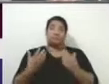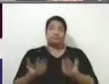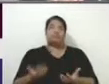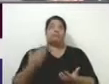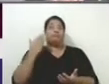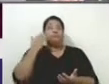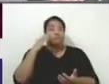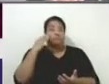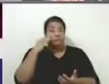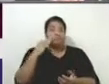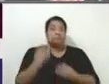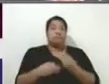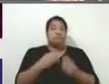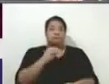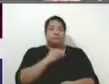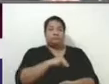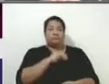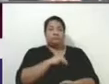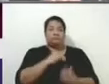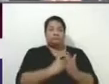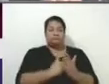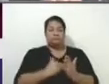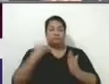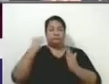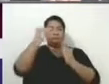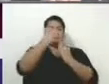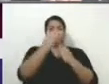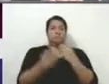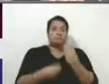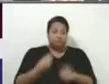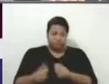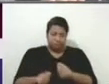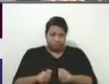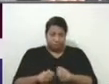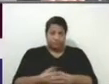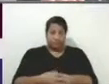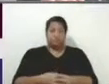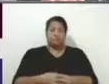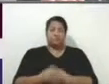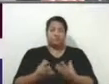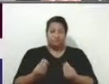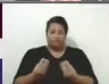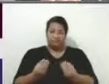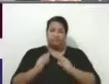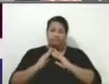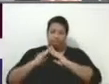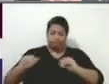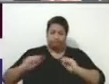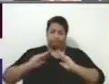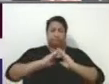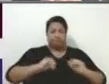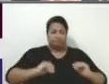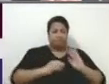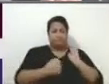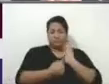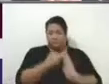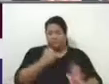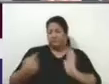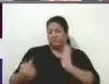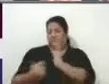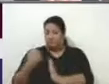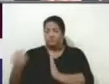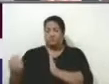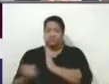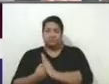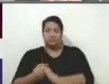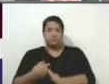de reajuste salarial. E todas as demandas nós tratamos diretamente com o Procurador do